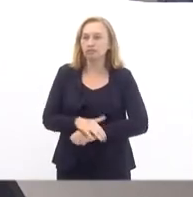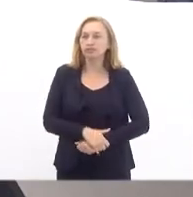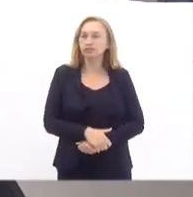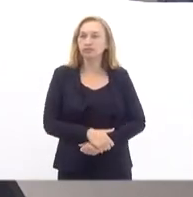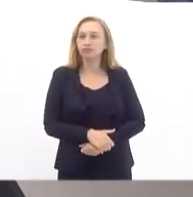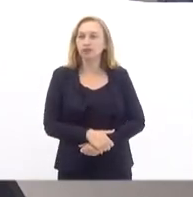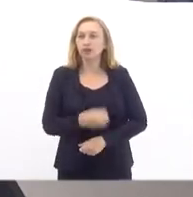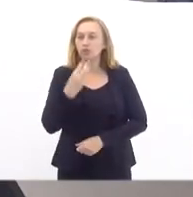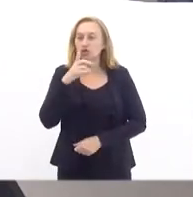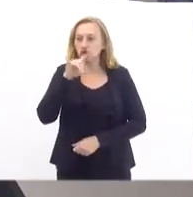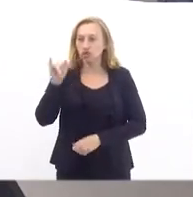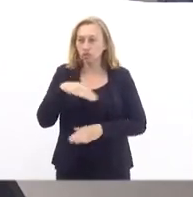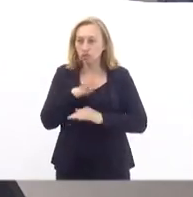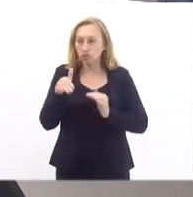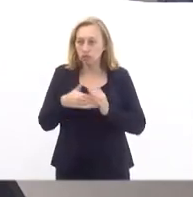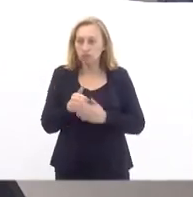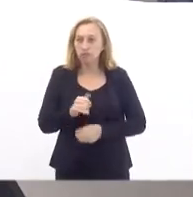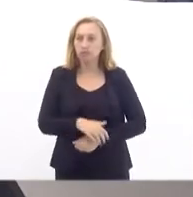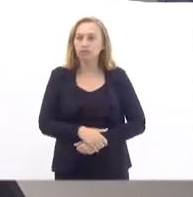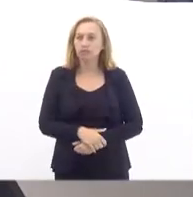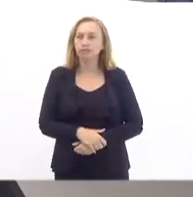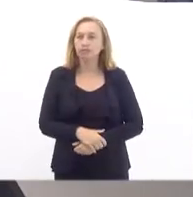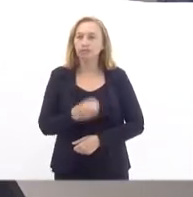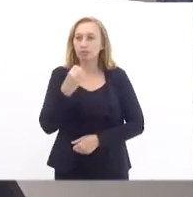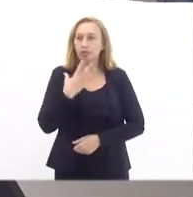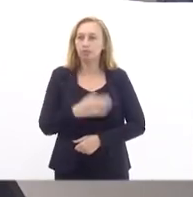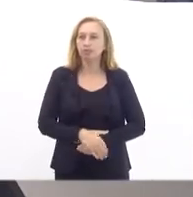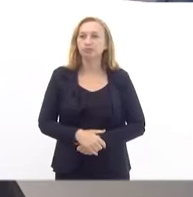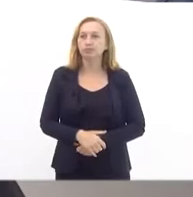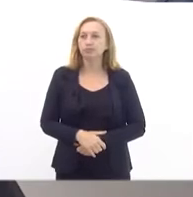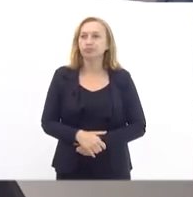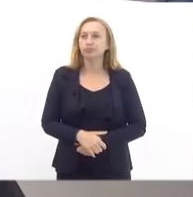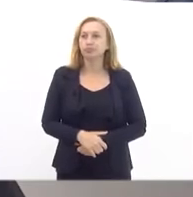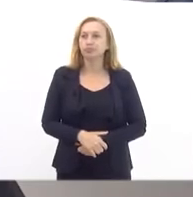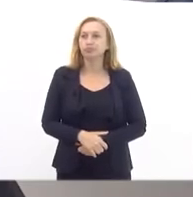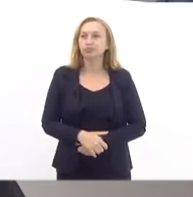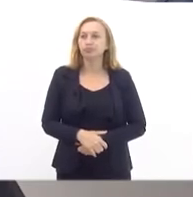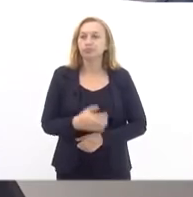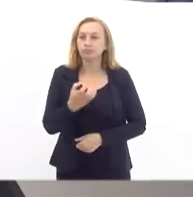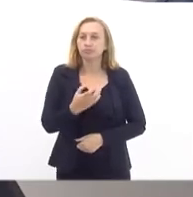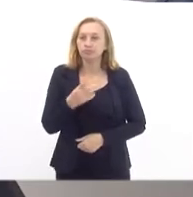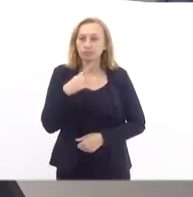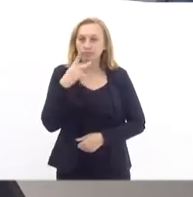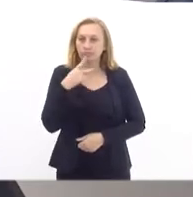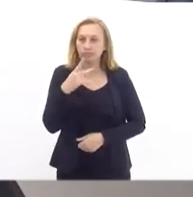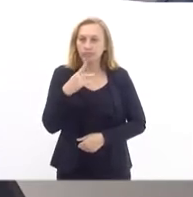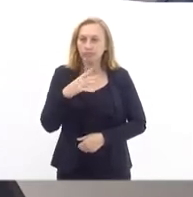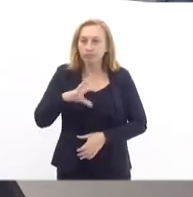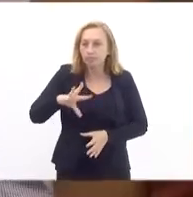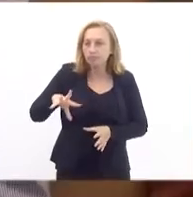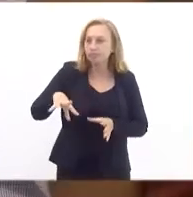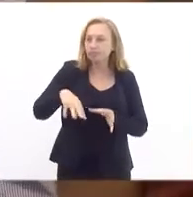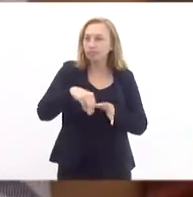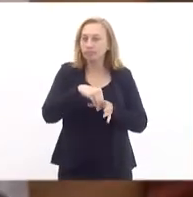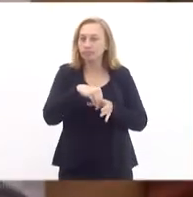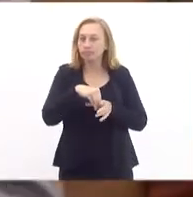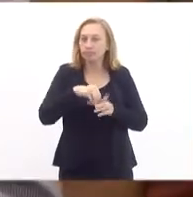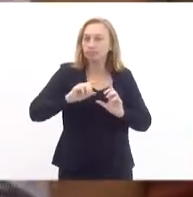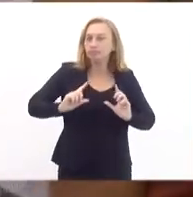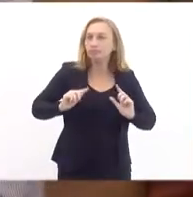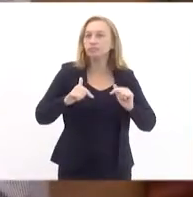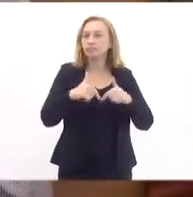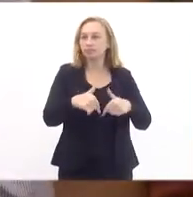Bom dia a todos. Bom, o que eu tenho a dizer é que essa implantação dessa operação